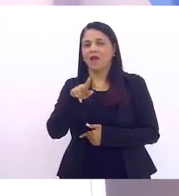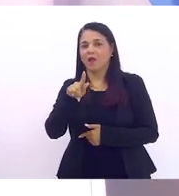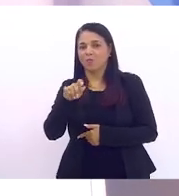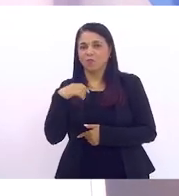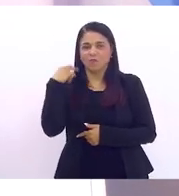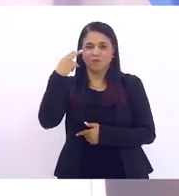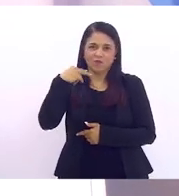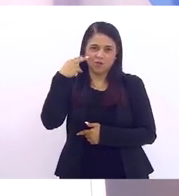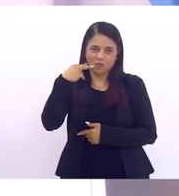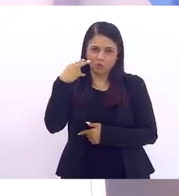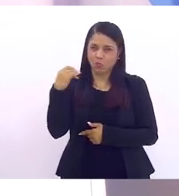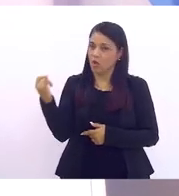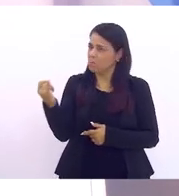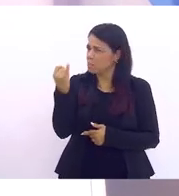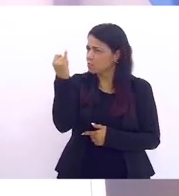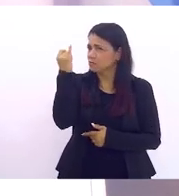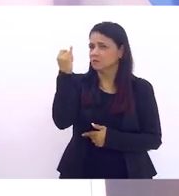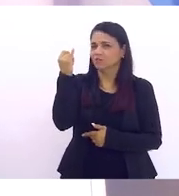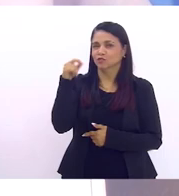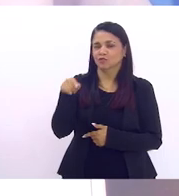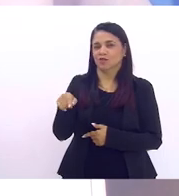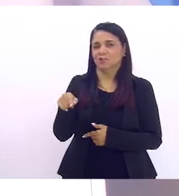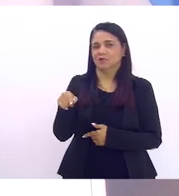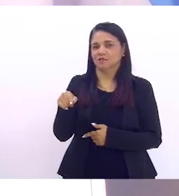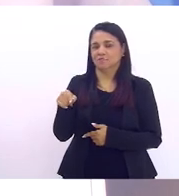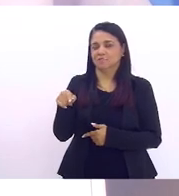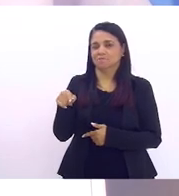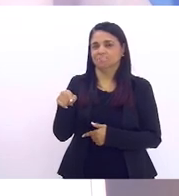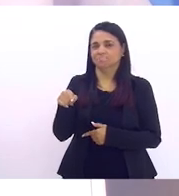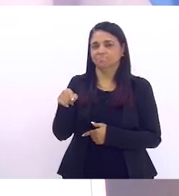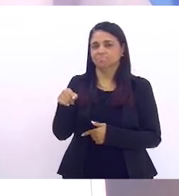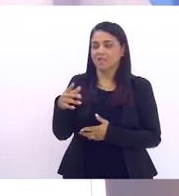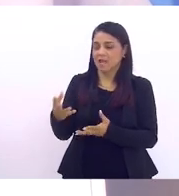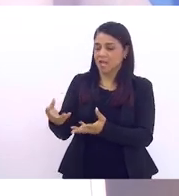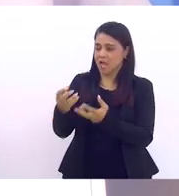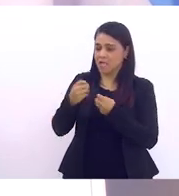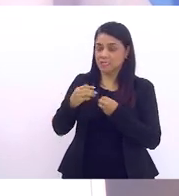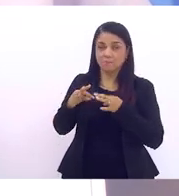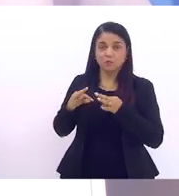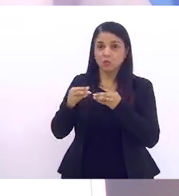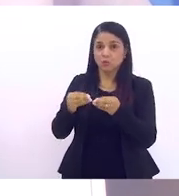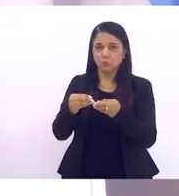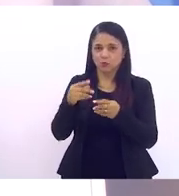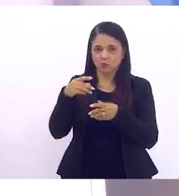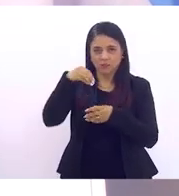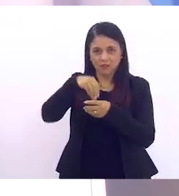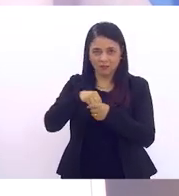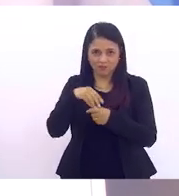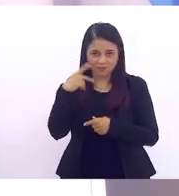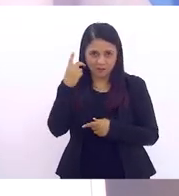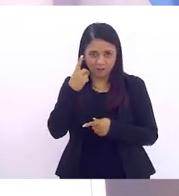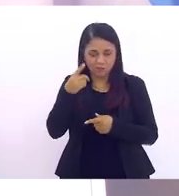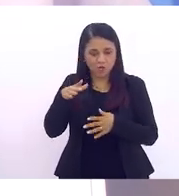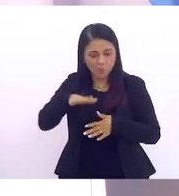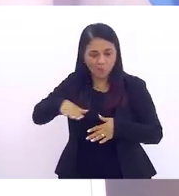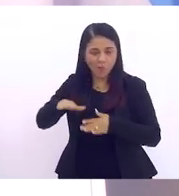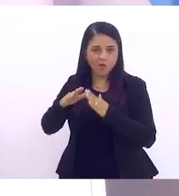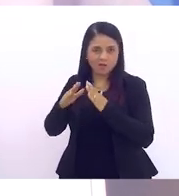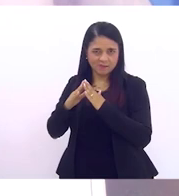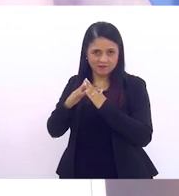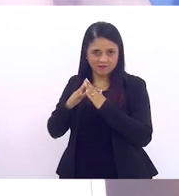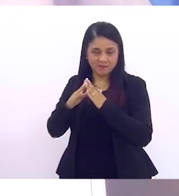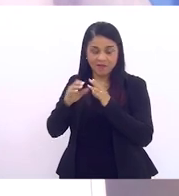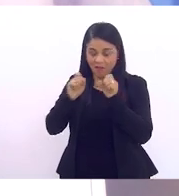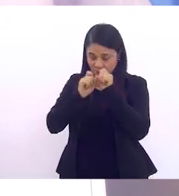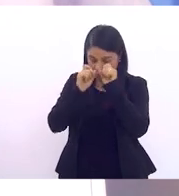vereador para mim ele é o para-choque mesmo da política Ele é aquele que mora na na localidade é aquele que quando